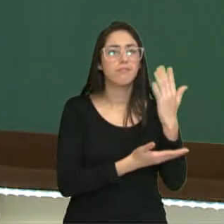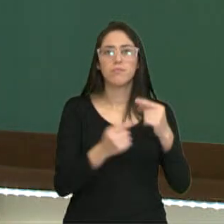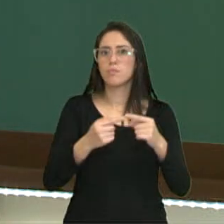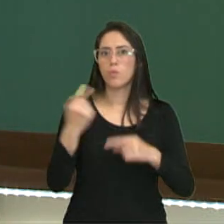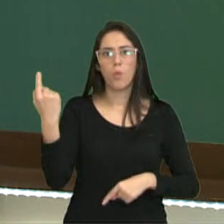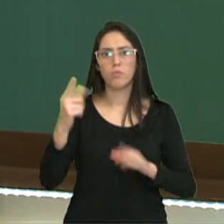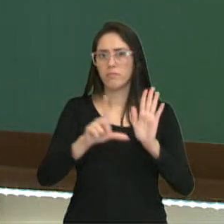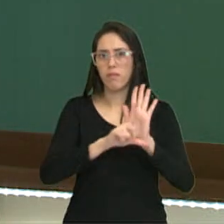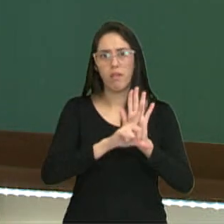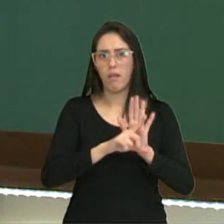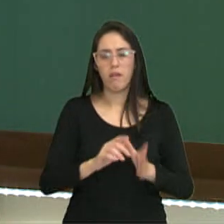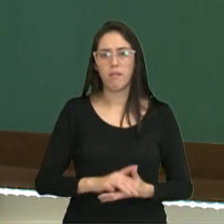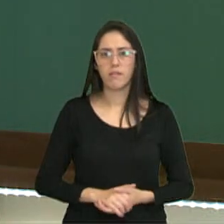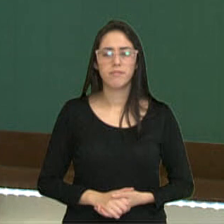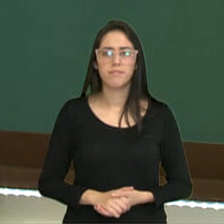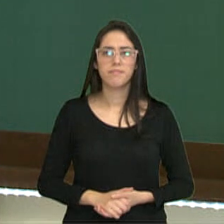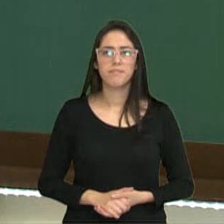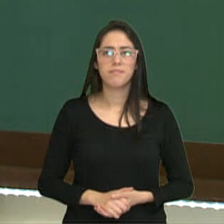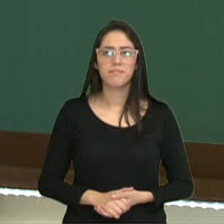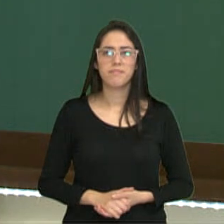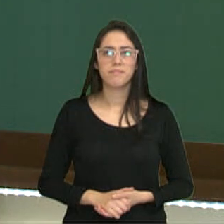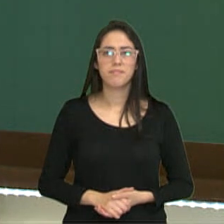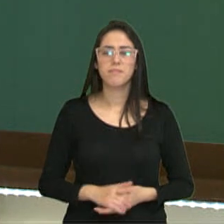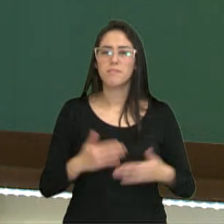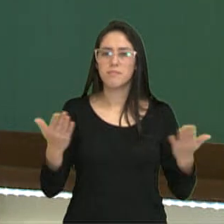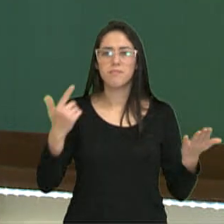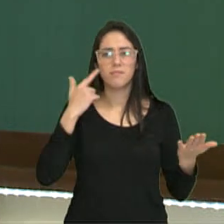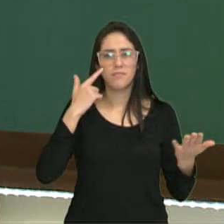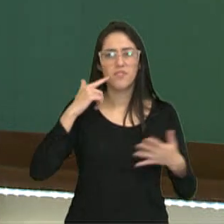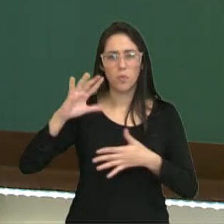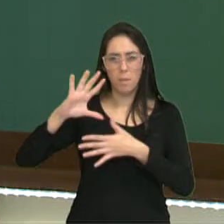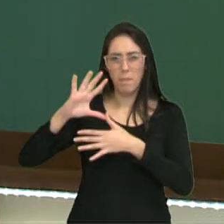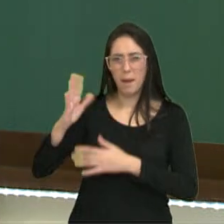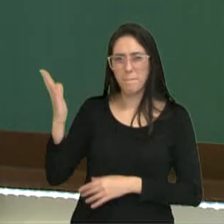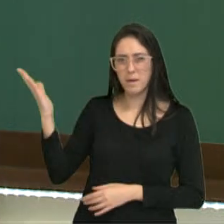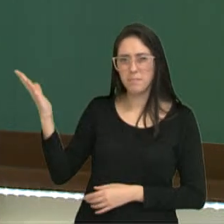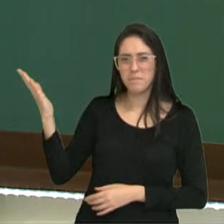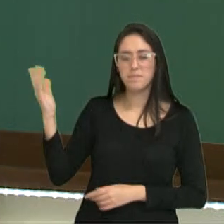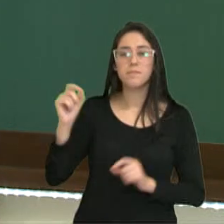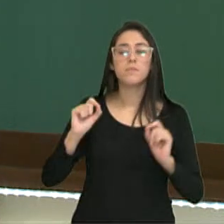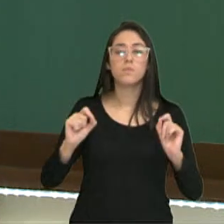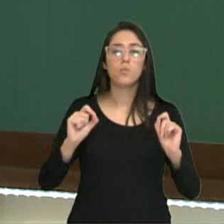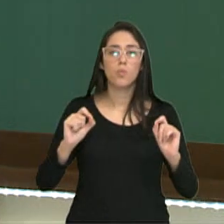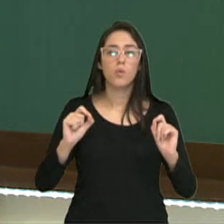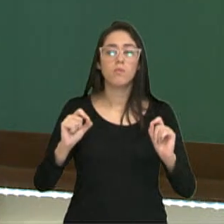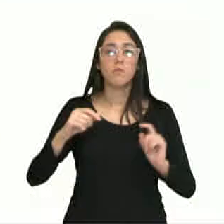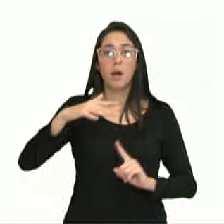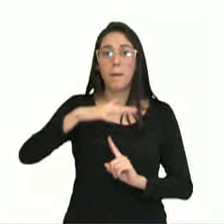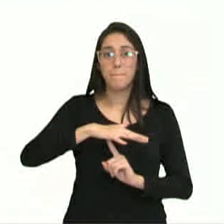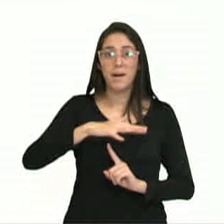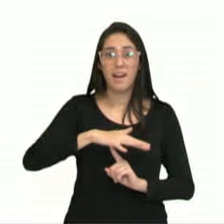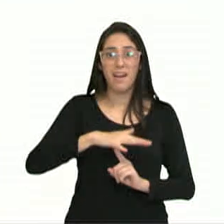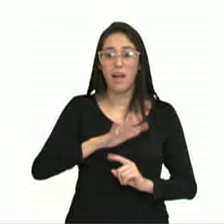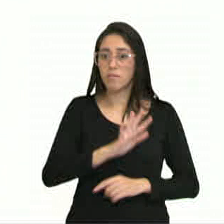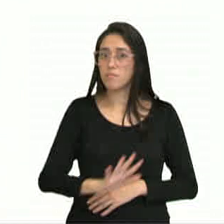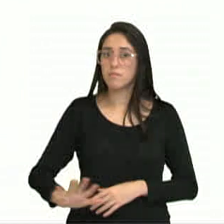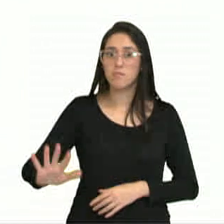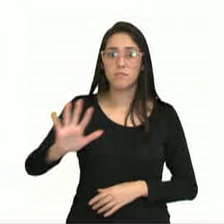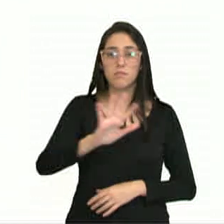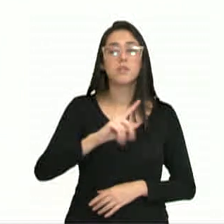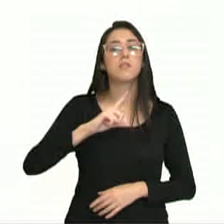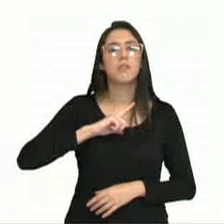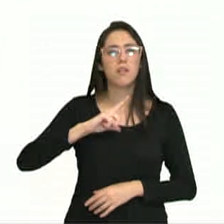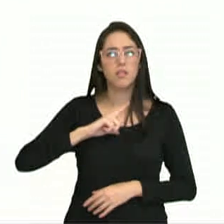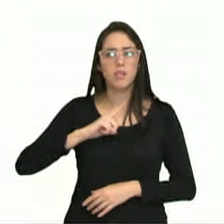Vamos ver aqui. Como observamos no mapa, todo o estado do Paraná sofre com o processo de